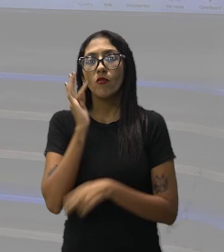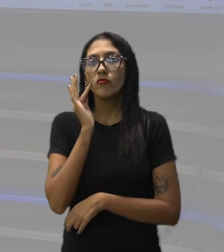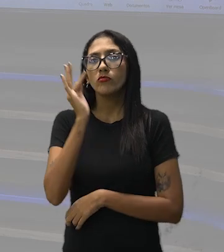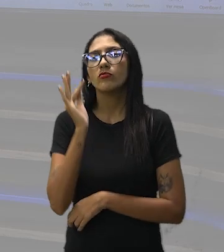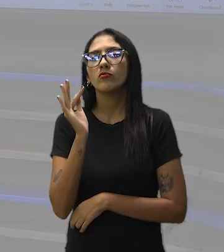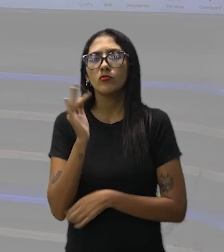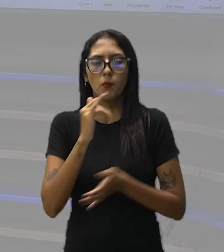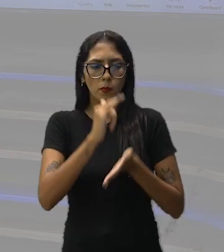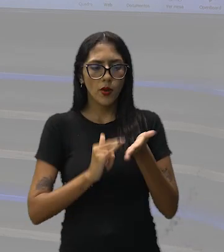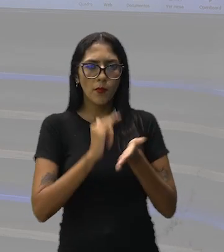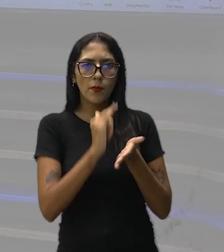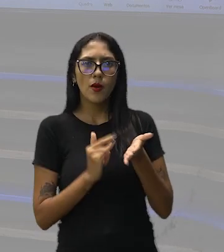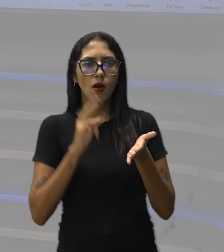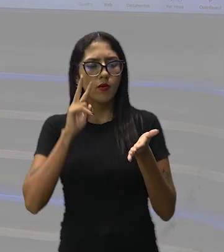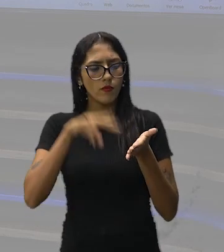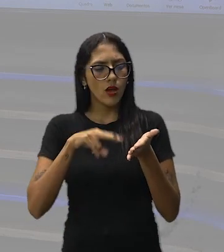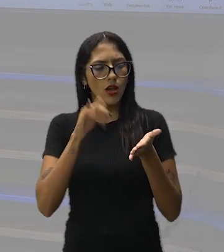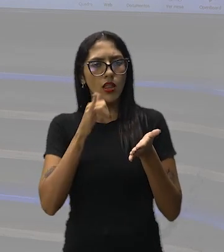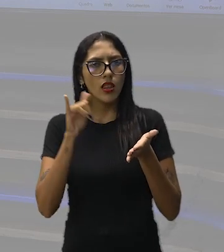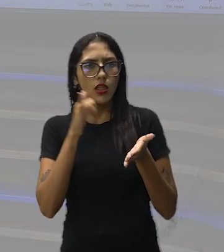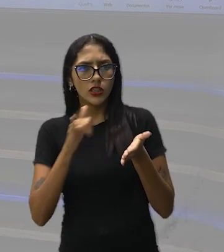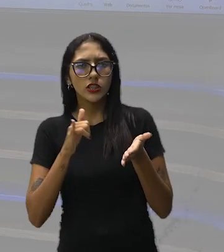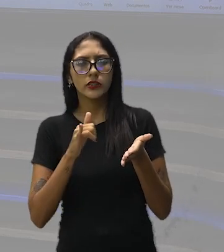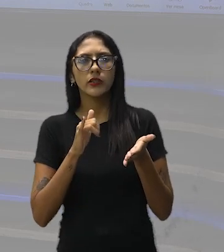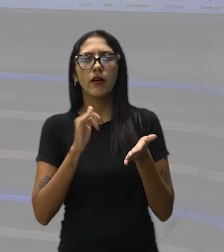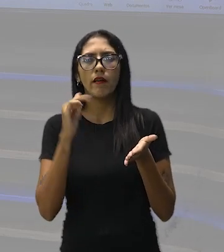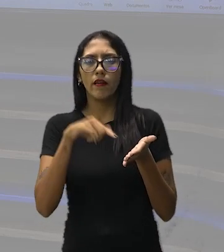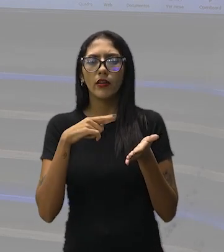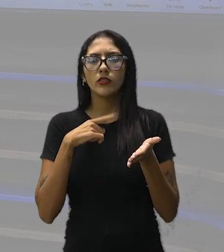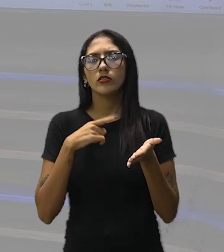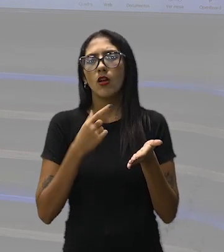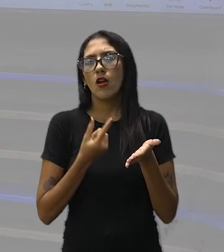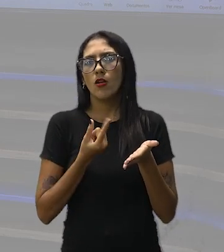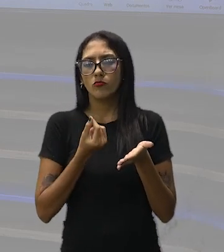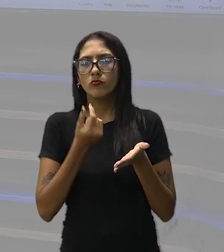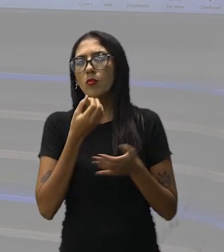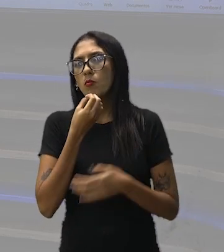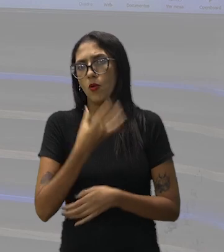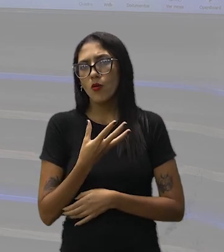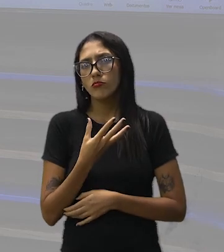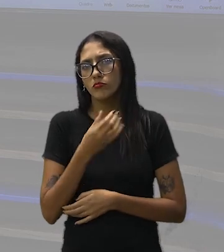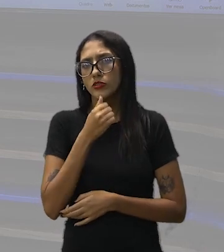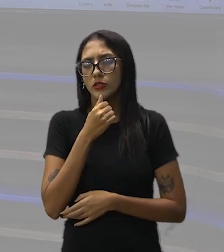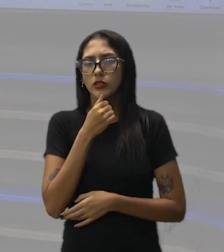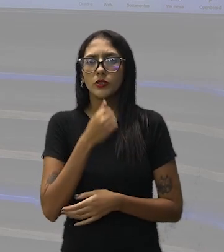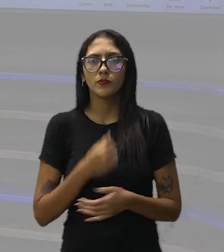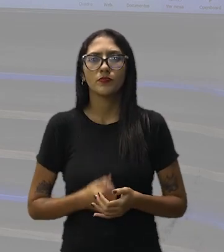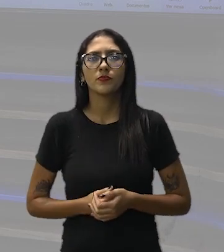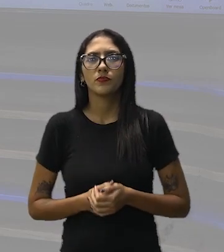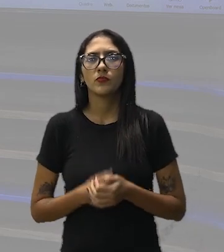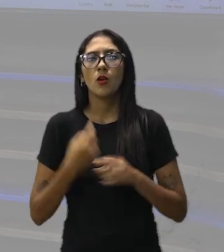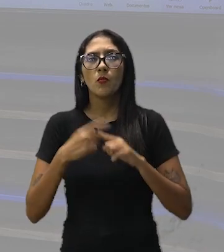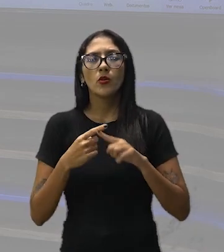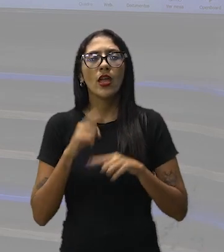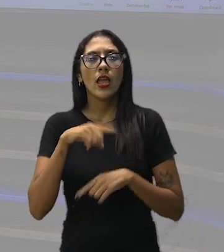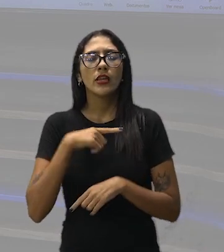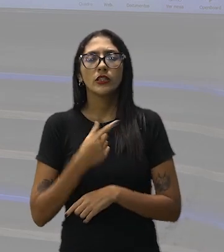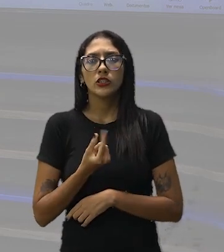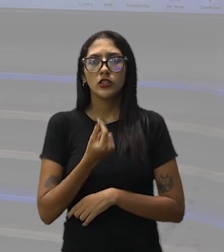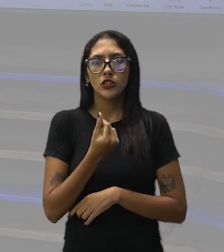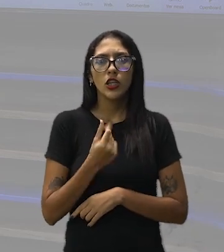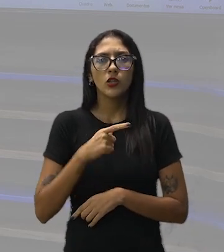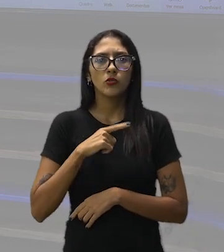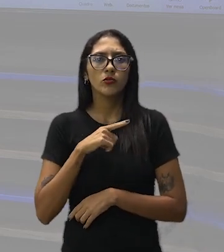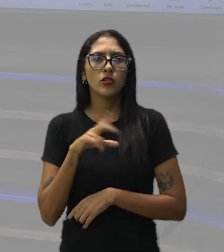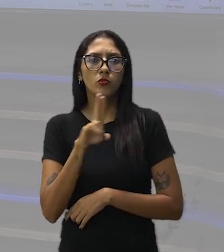de energia, esse valor que você pagou a mais, ele vai se autopagar. Por quê? Porque esse valor ele vai